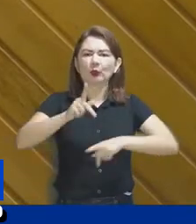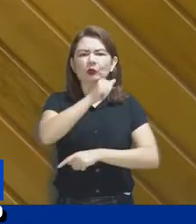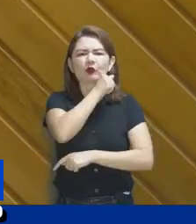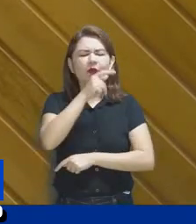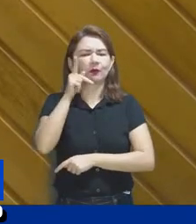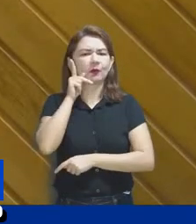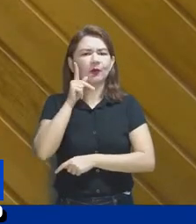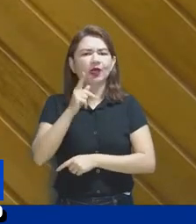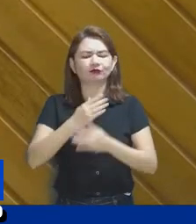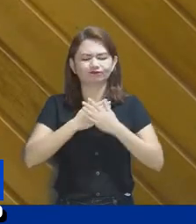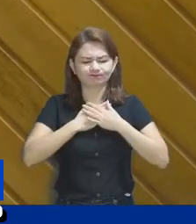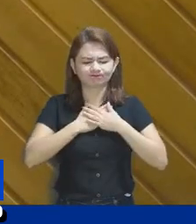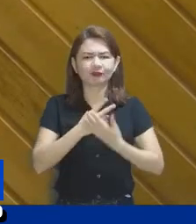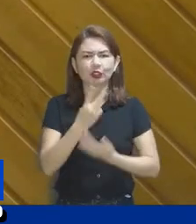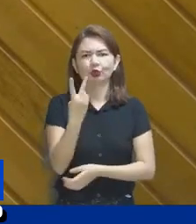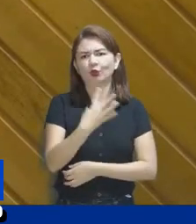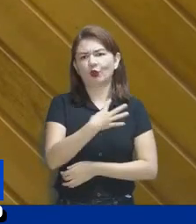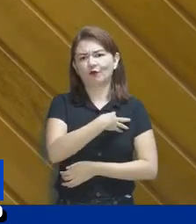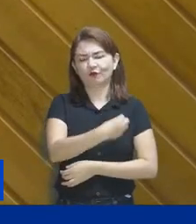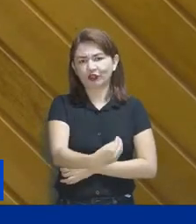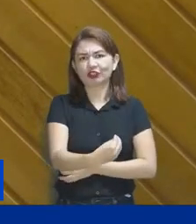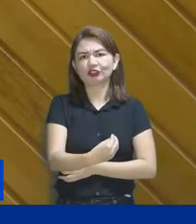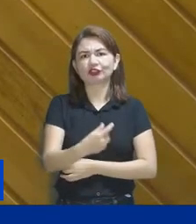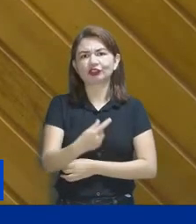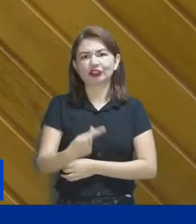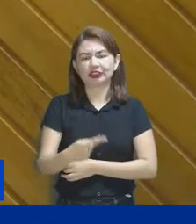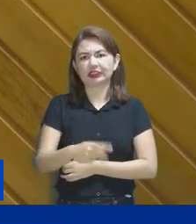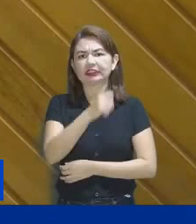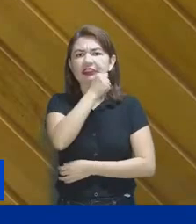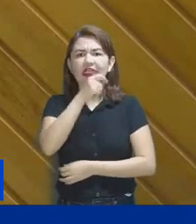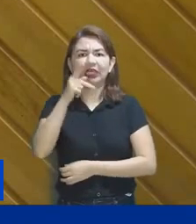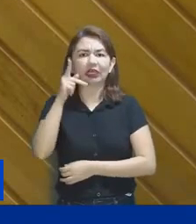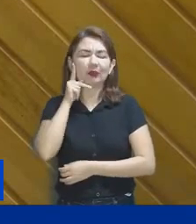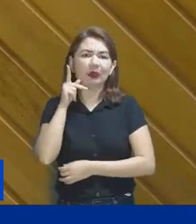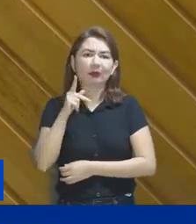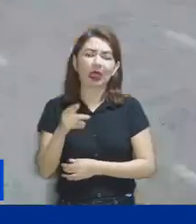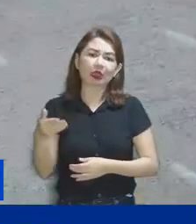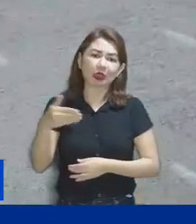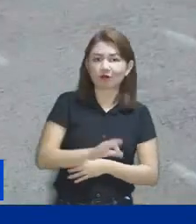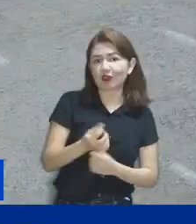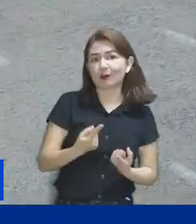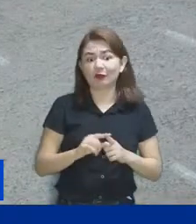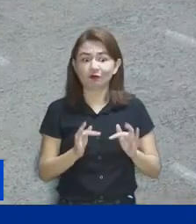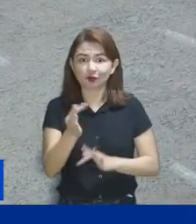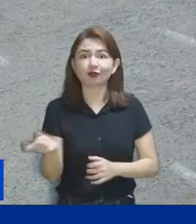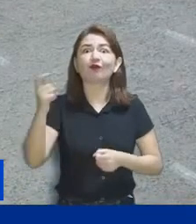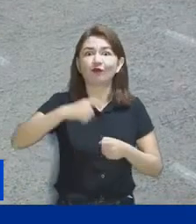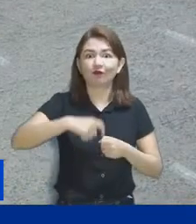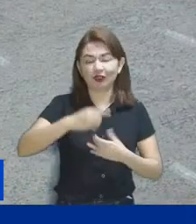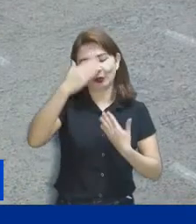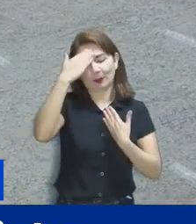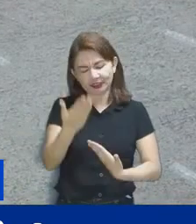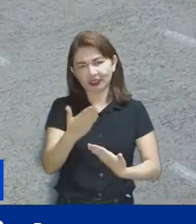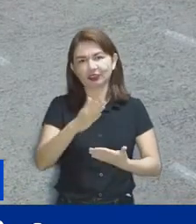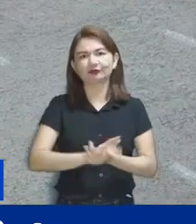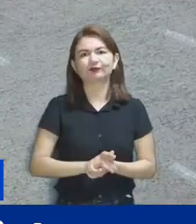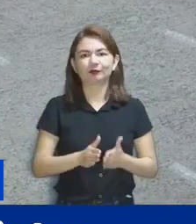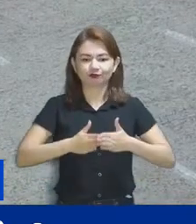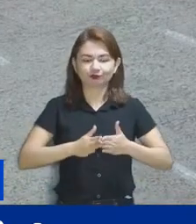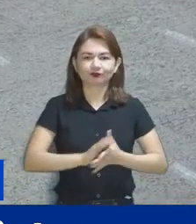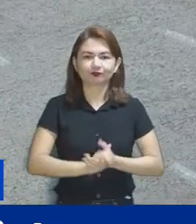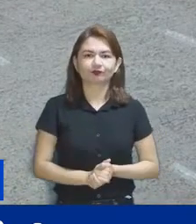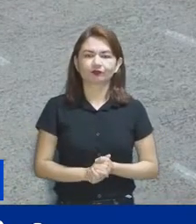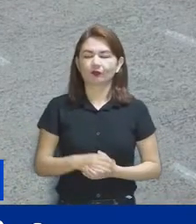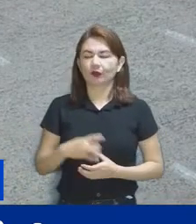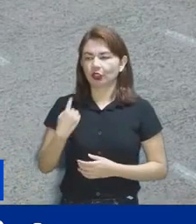gosto tanto. 2 filhas amapaenses não puderam vir dessa vez, mas em breve poderão vir. Muito obrigado, com licença. Nós é que agradecemos,